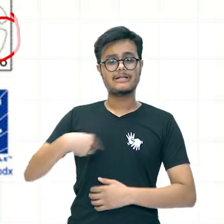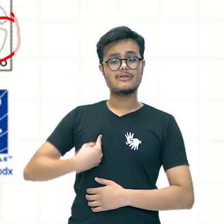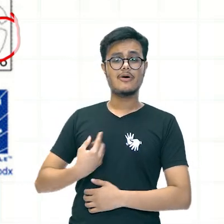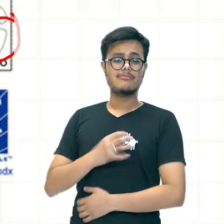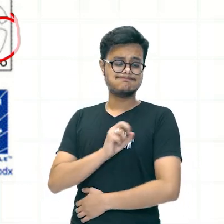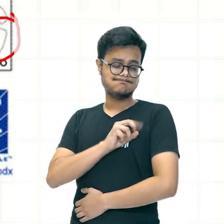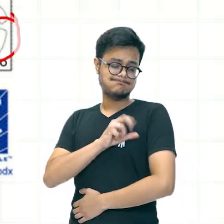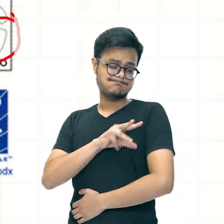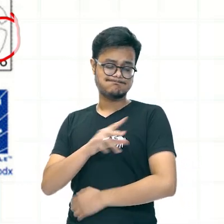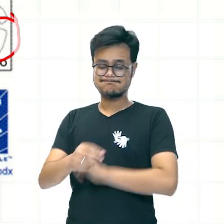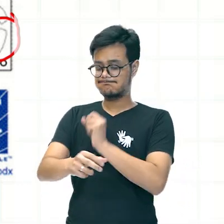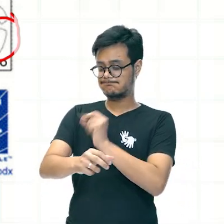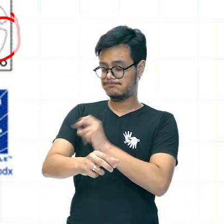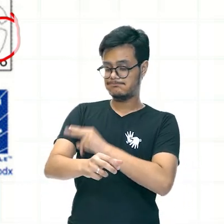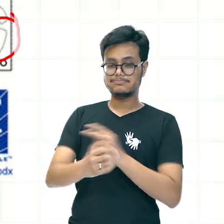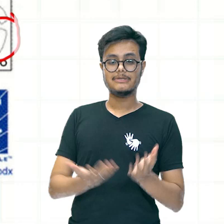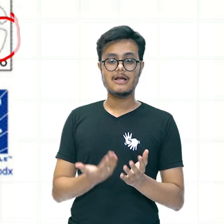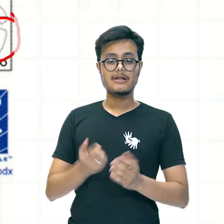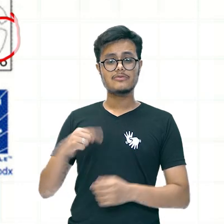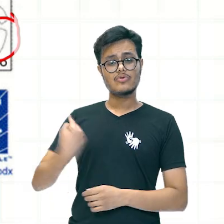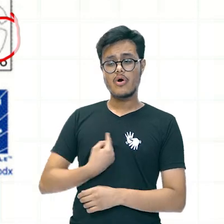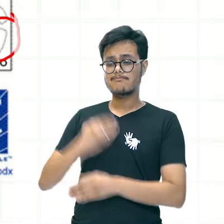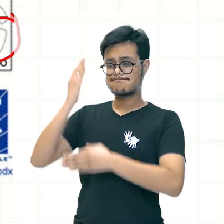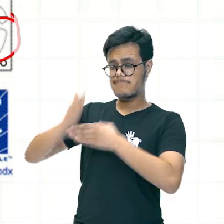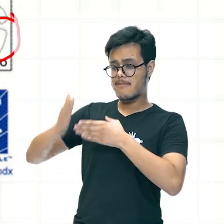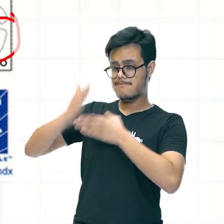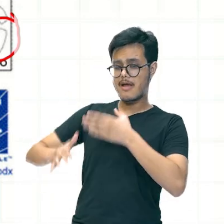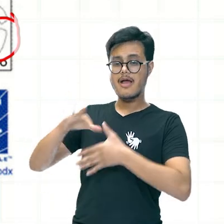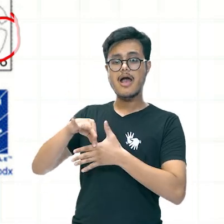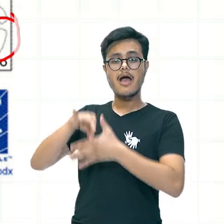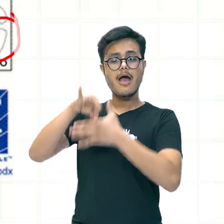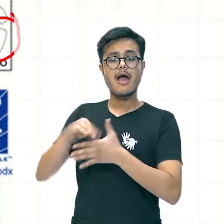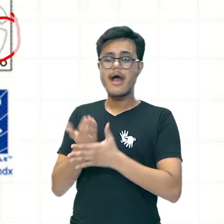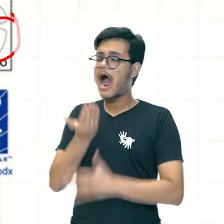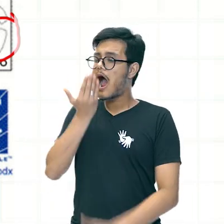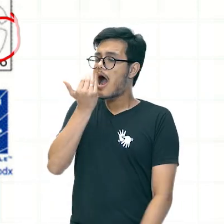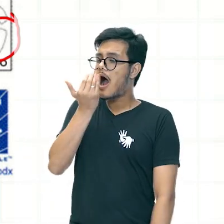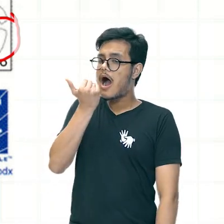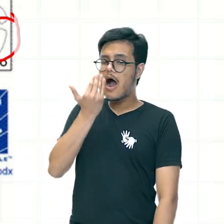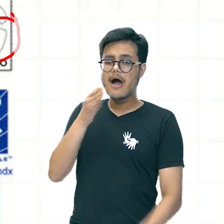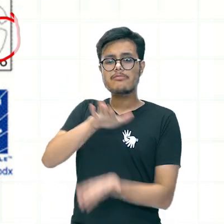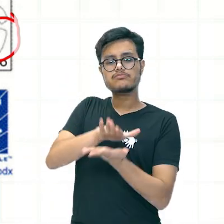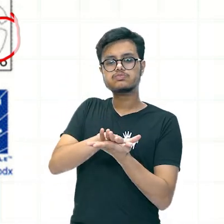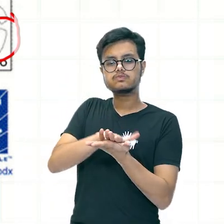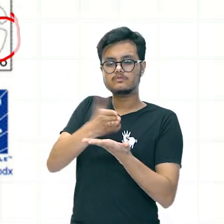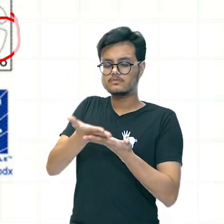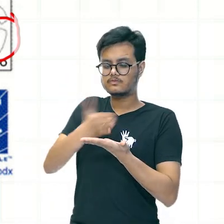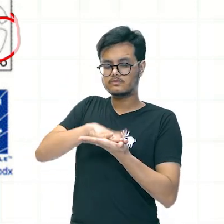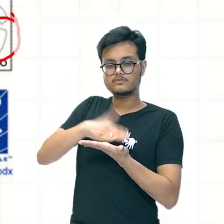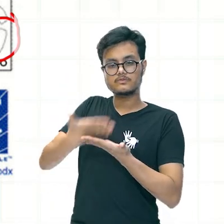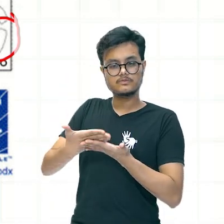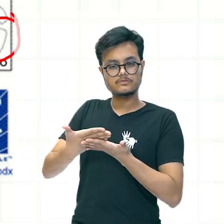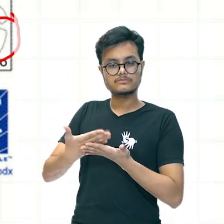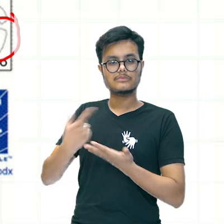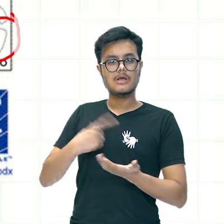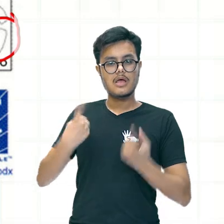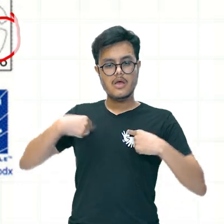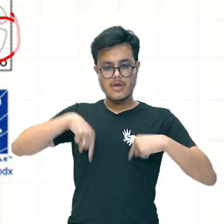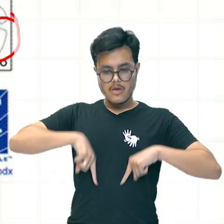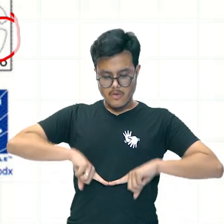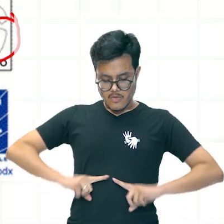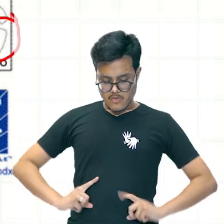vão infectar esses músculos. Os humanos, quando comem essa carne, consomem ela mal passada, por exemplo, ao chegar no